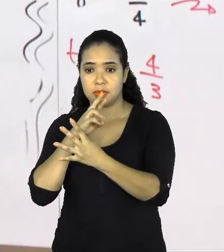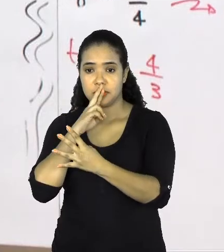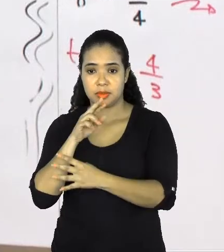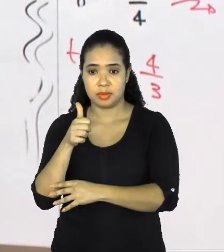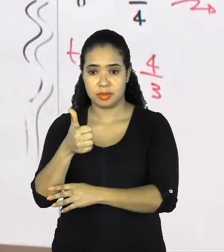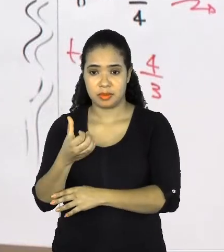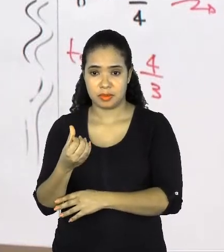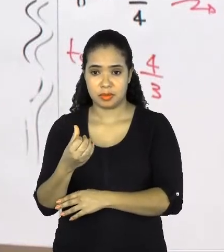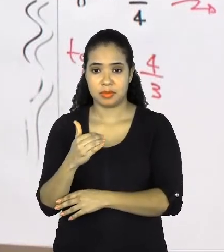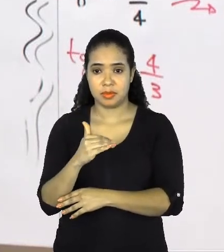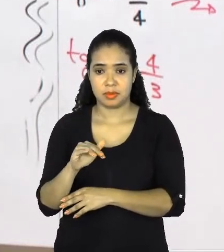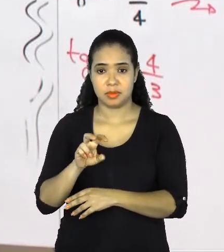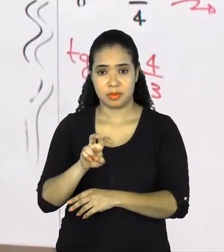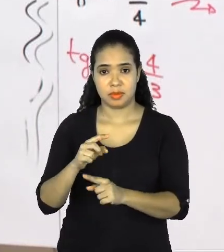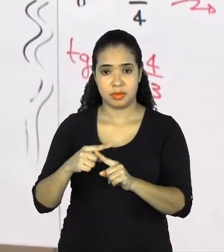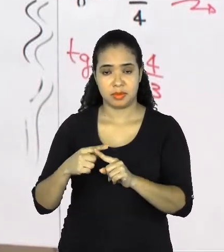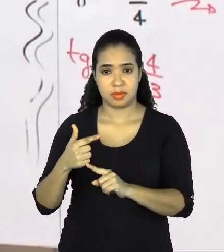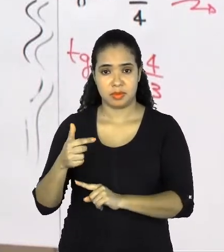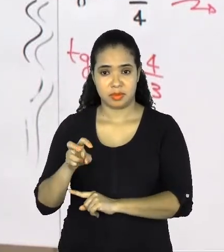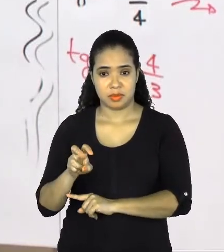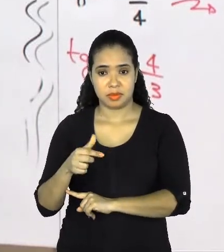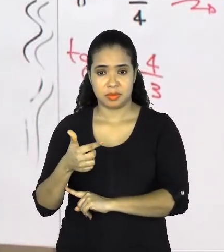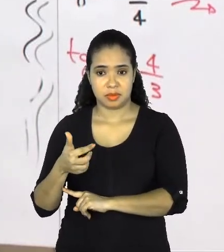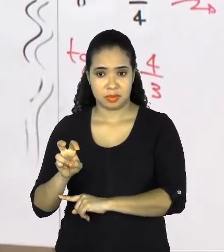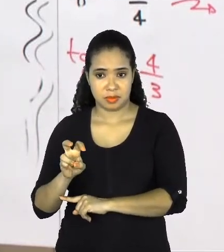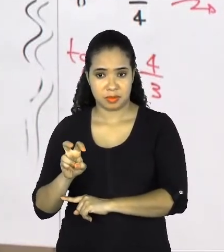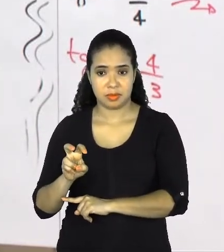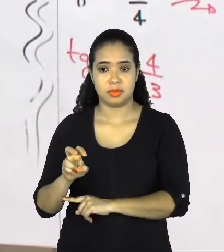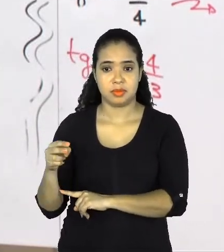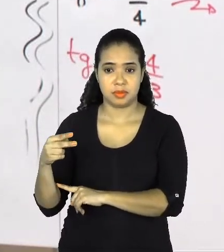Será que 25 dividido por 25 é 1?